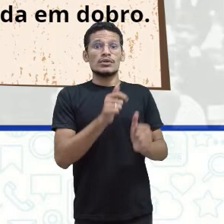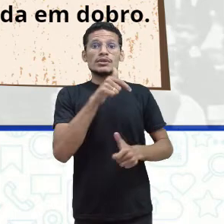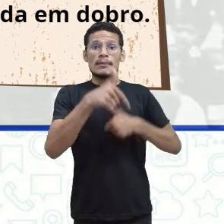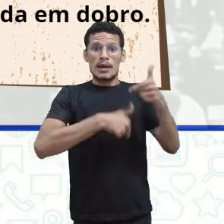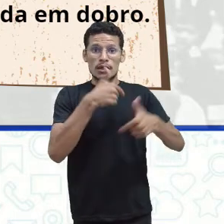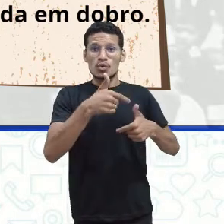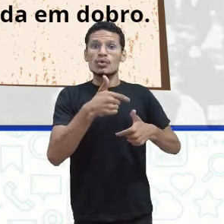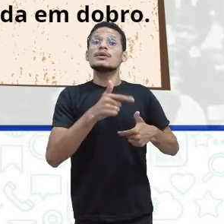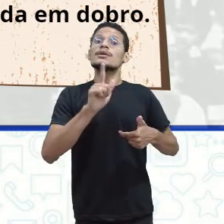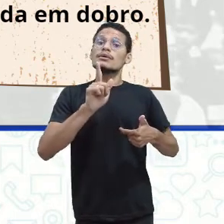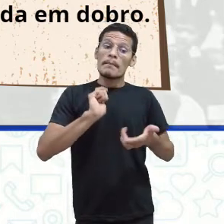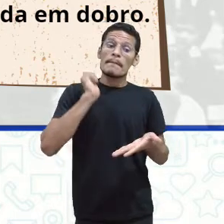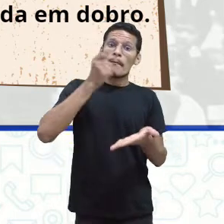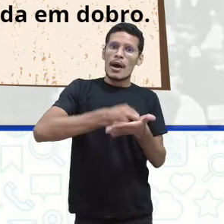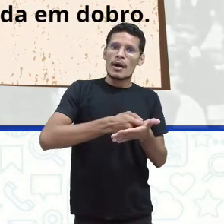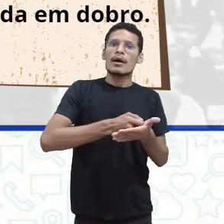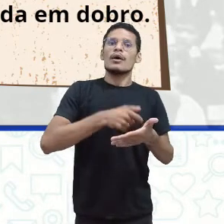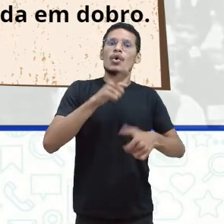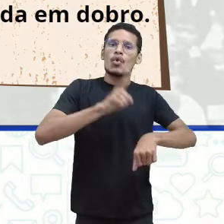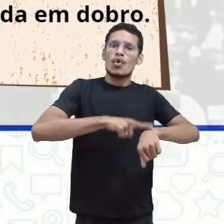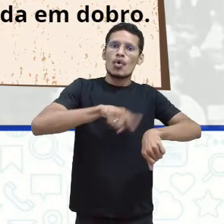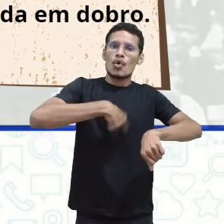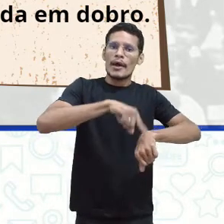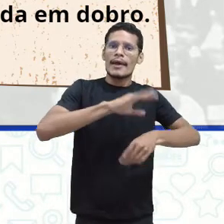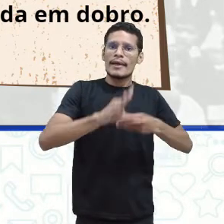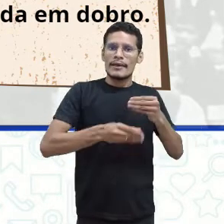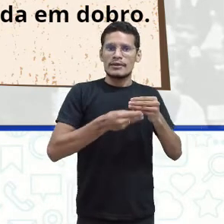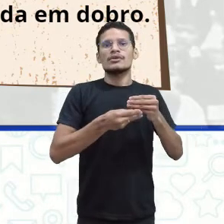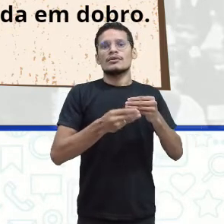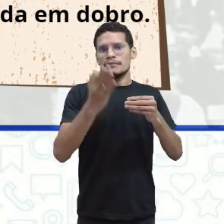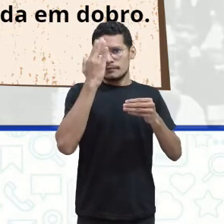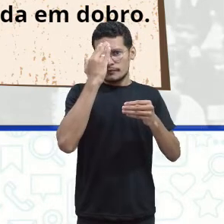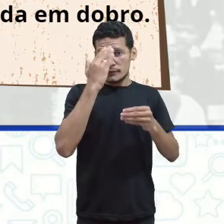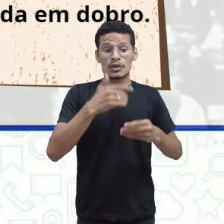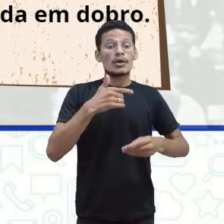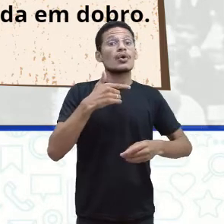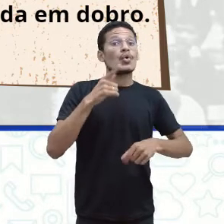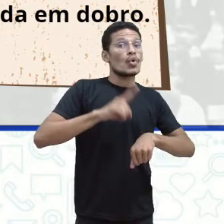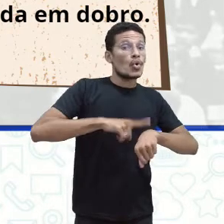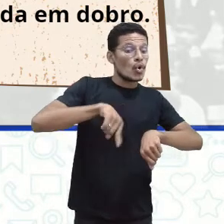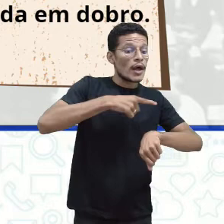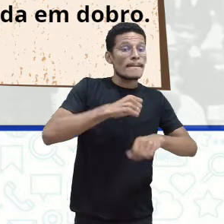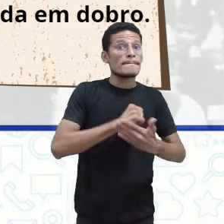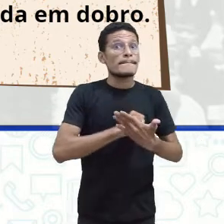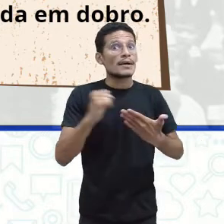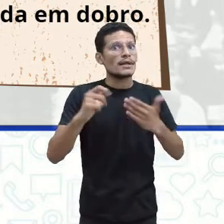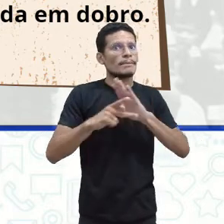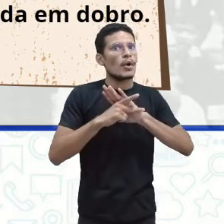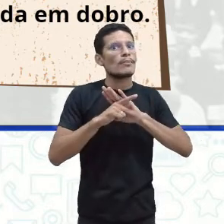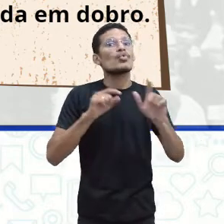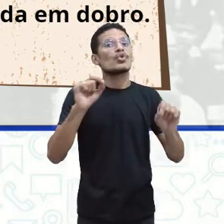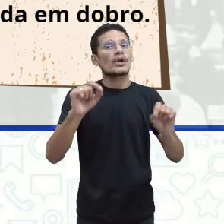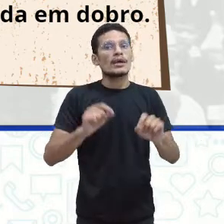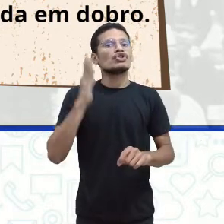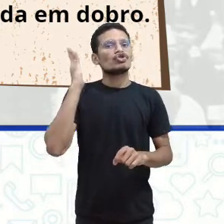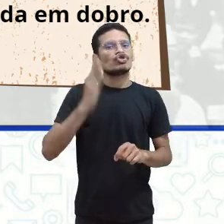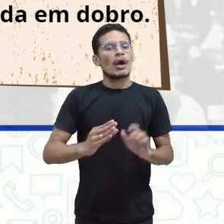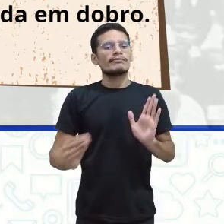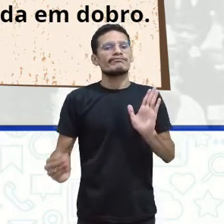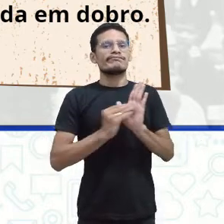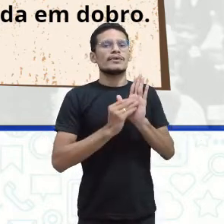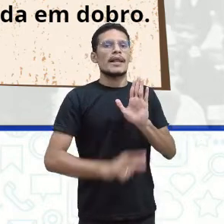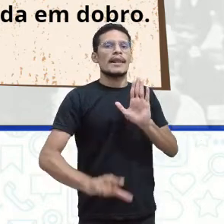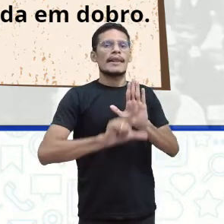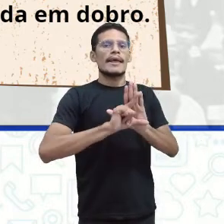paga a chamada hora extra, né? Então, essa hora trabalhada, qualquer hora que passe além, né, do que a lei,